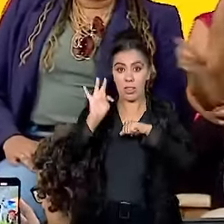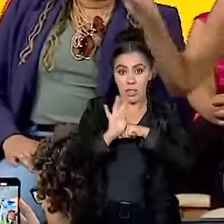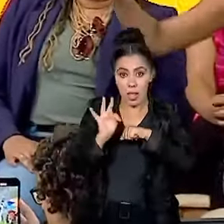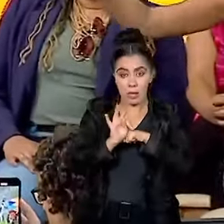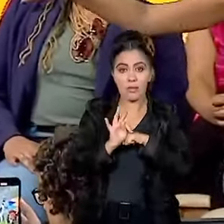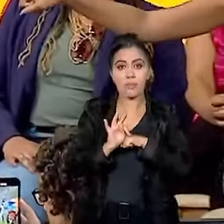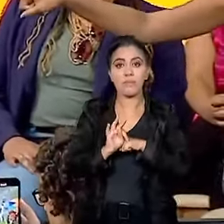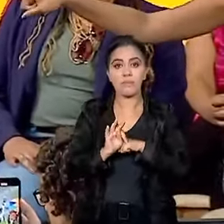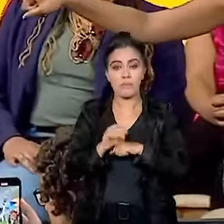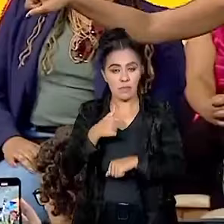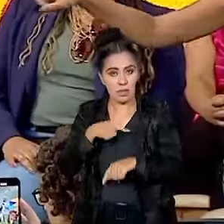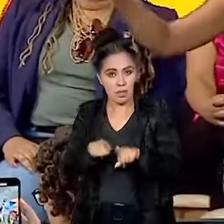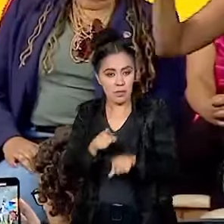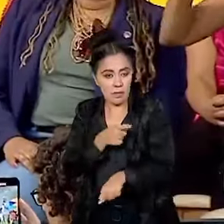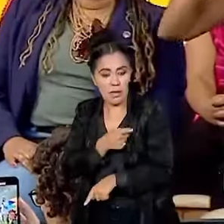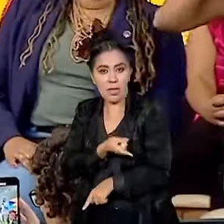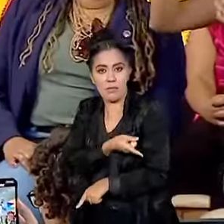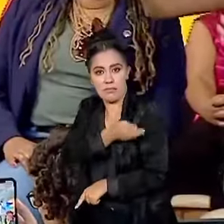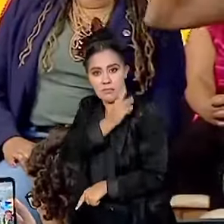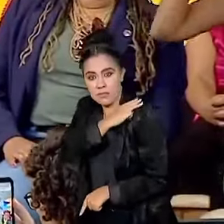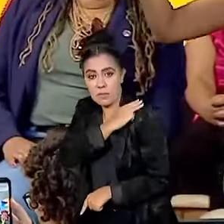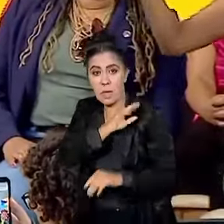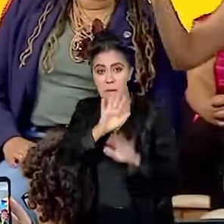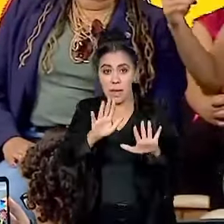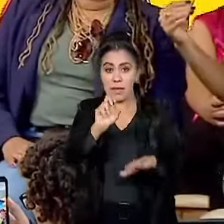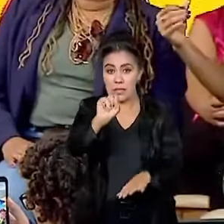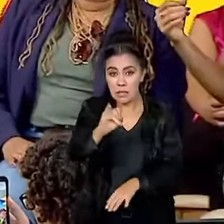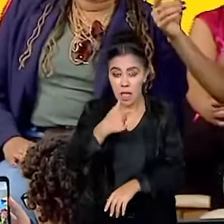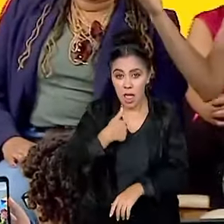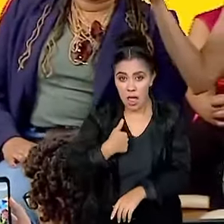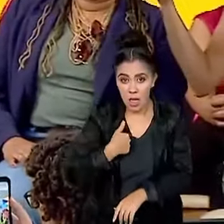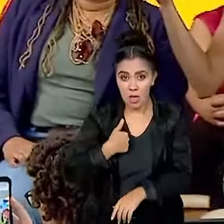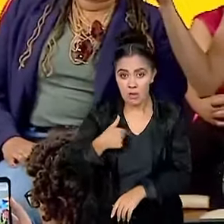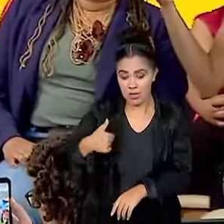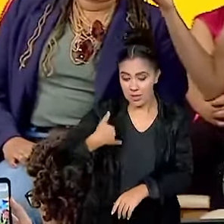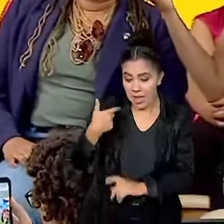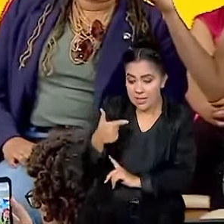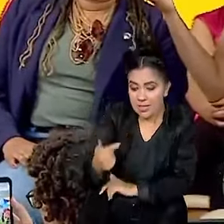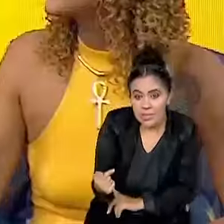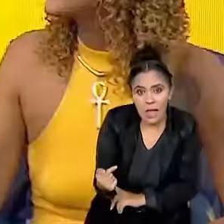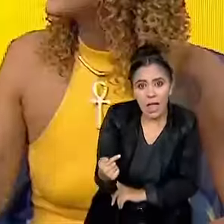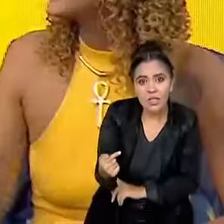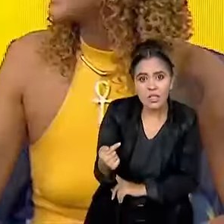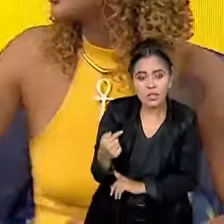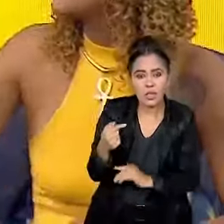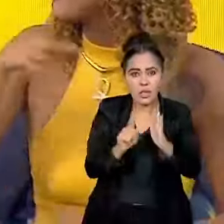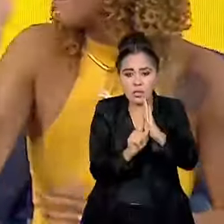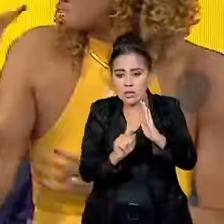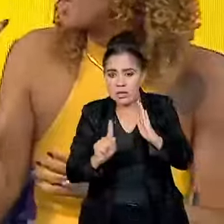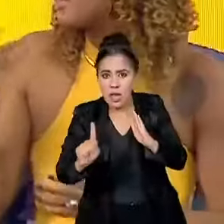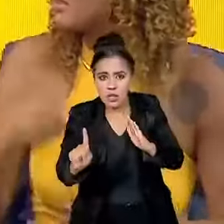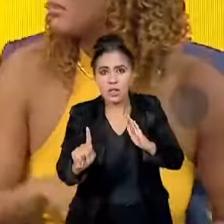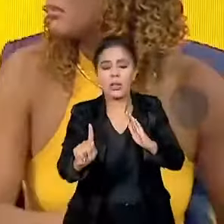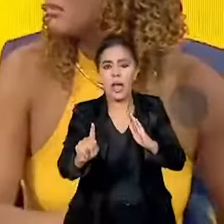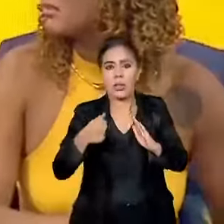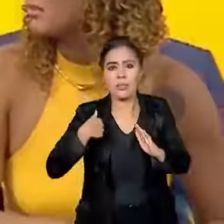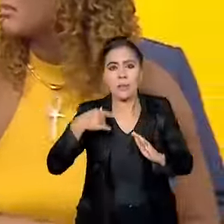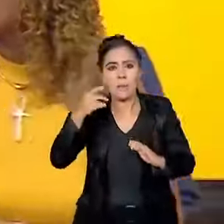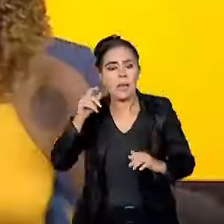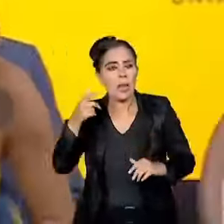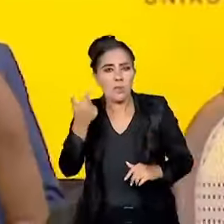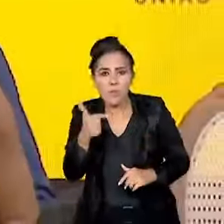Agora, se eu que saí com 7 anos para não morrer de fome, que não consegui ter um